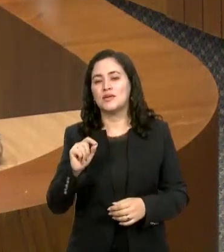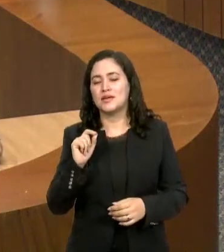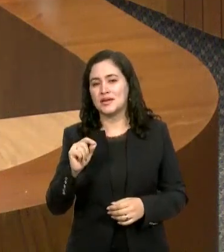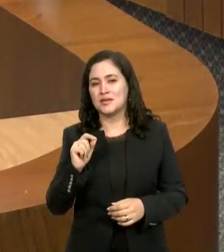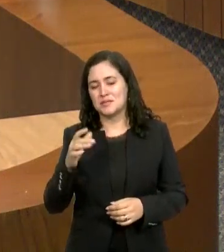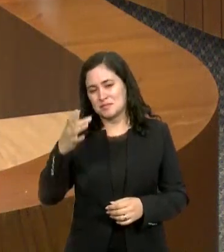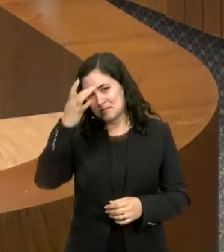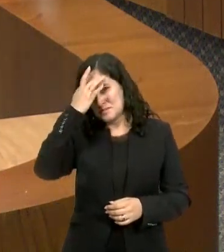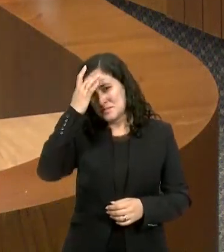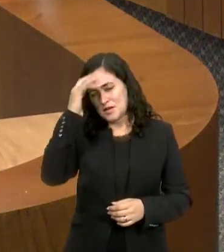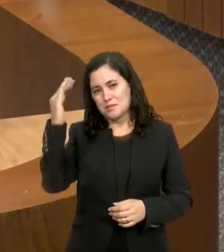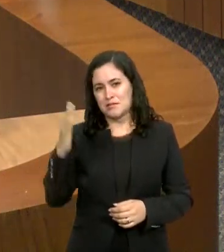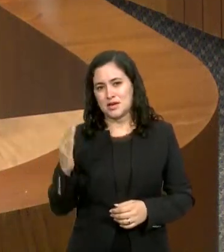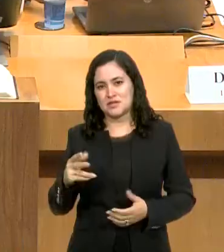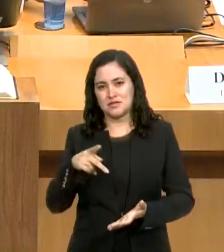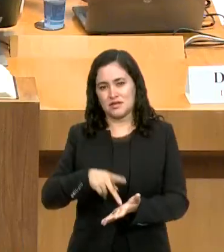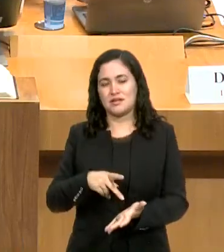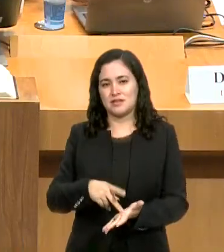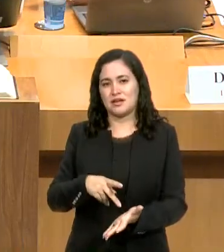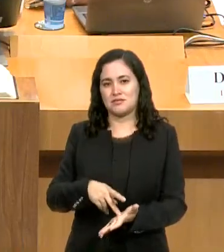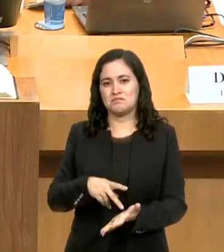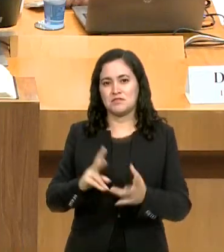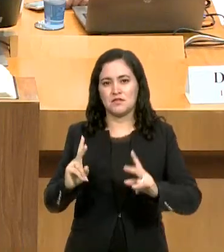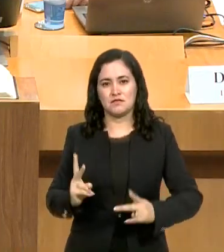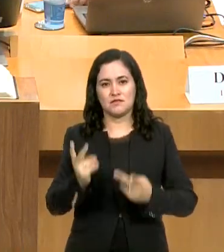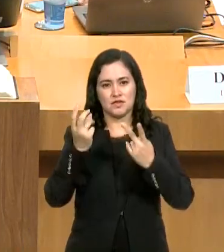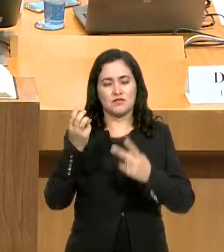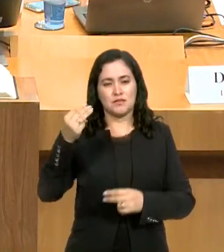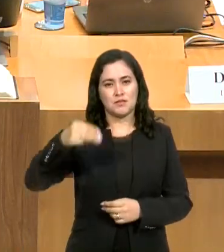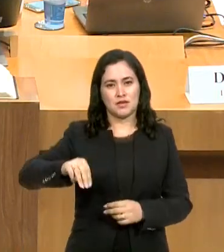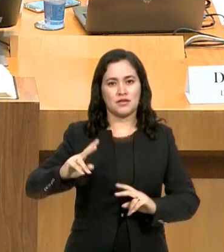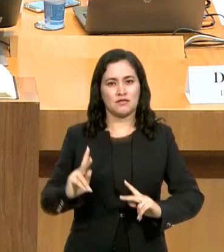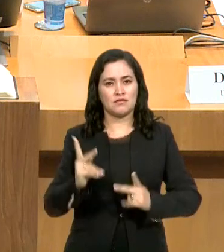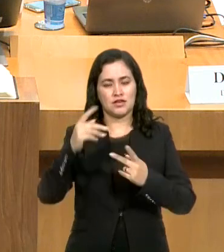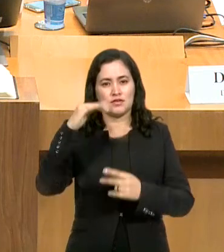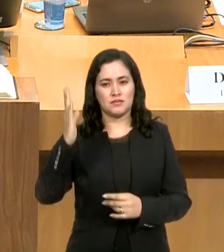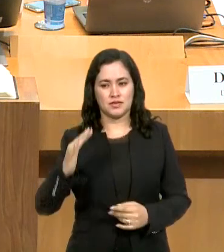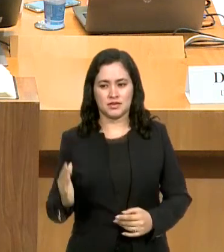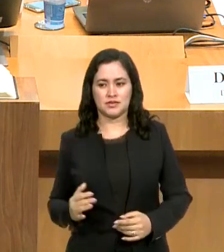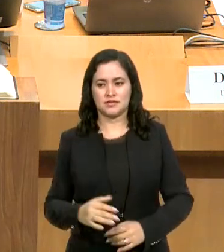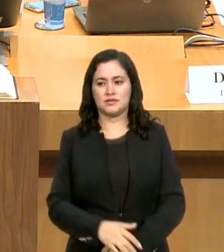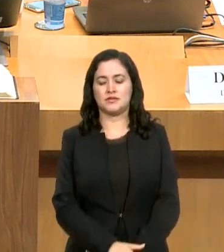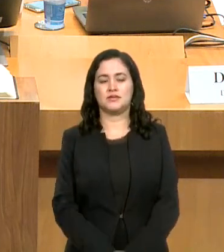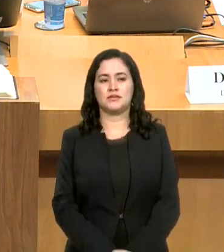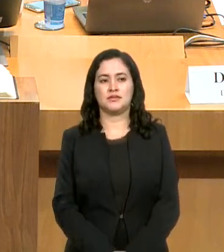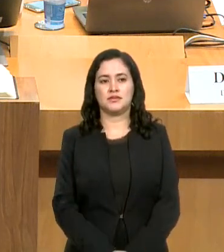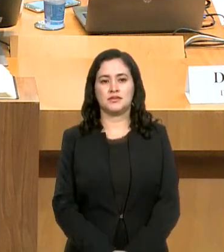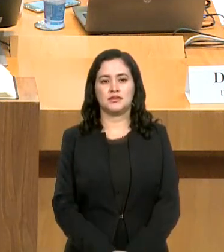Maranhão, viva o Brasil!